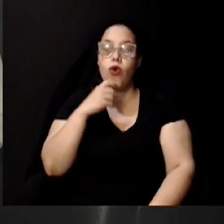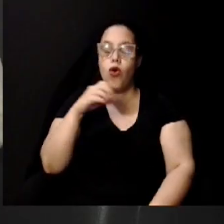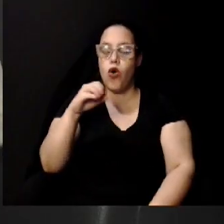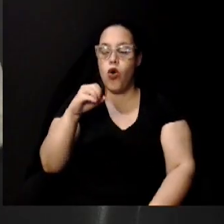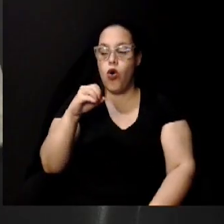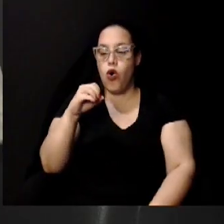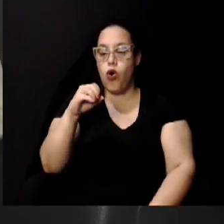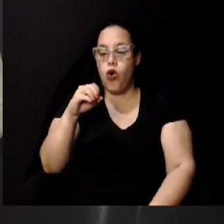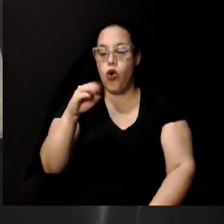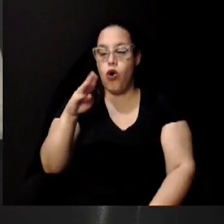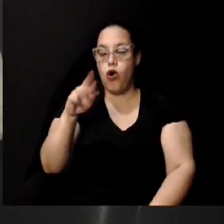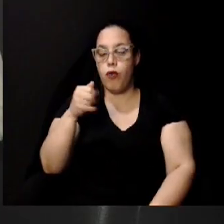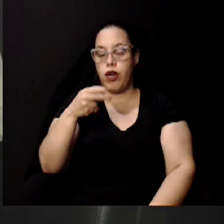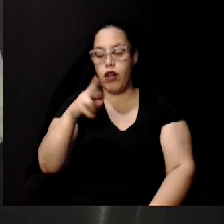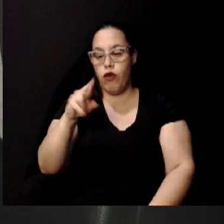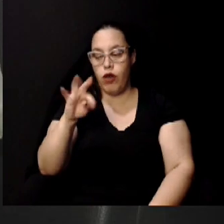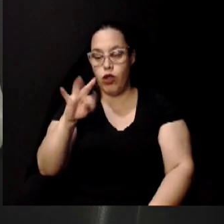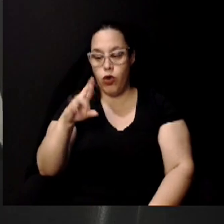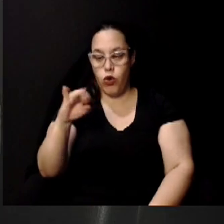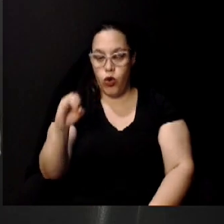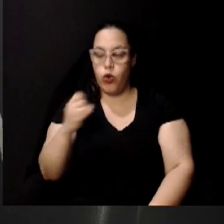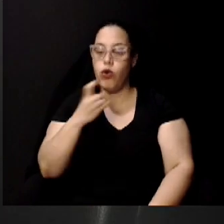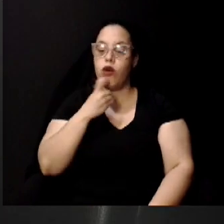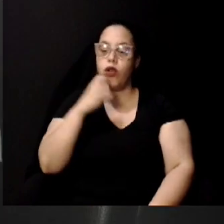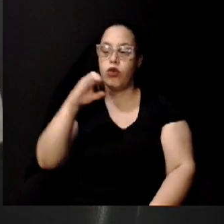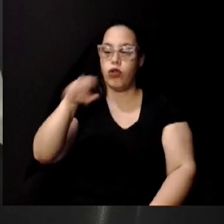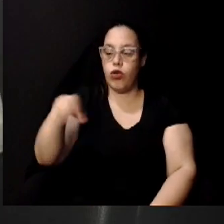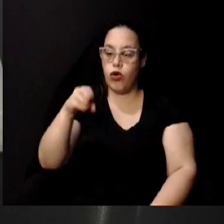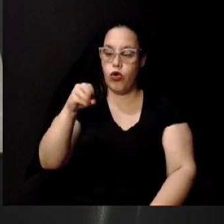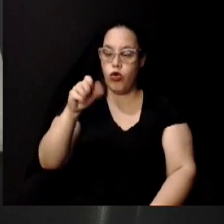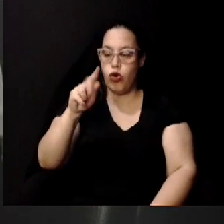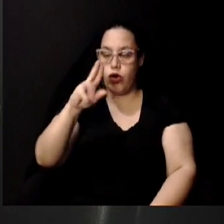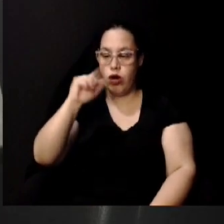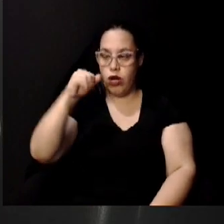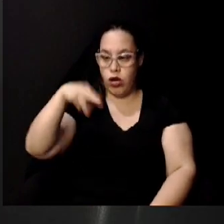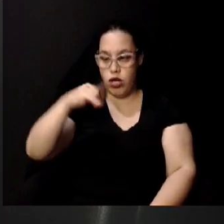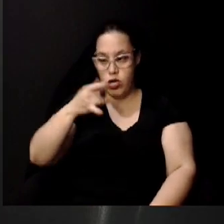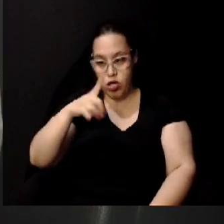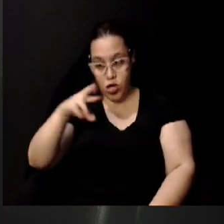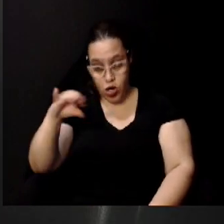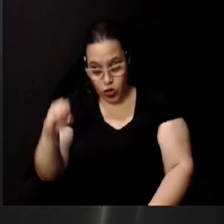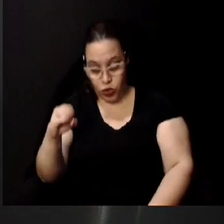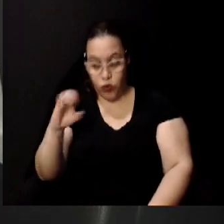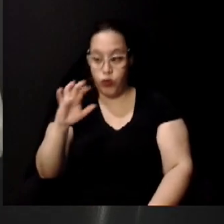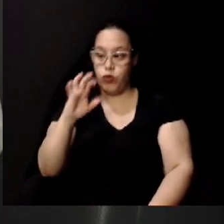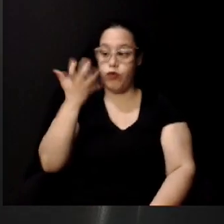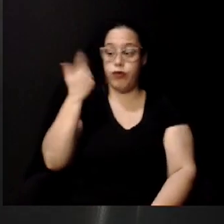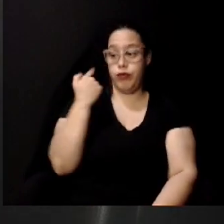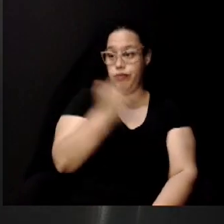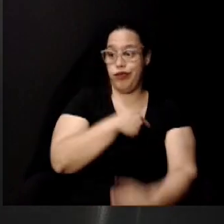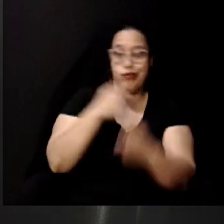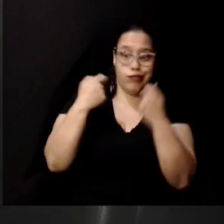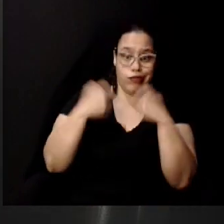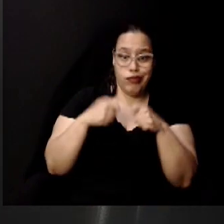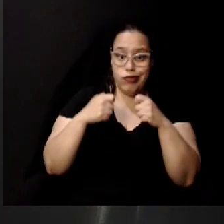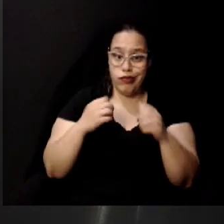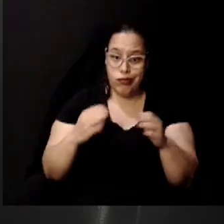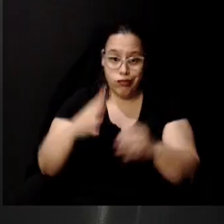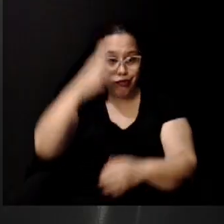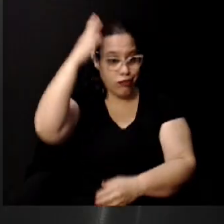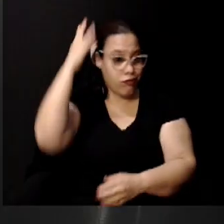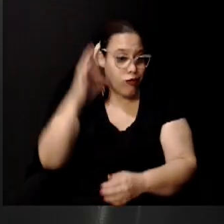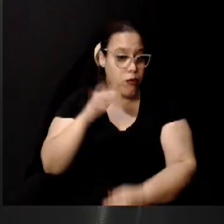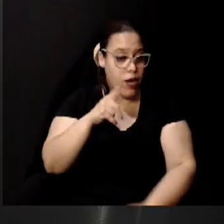Joaquim Egídio. Com esse monte de incêndio acontecendo, nós precisamos de uma brigada de combate de